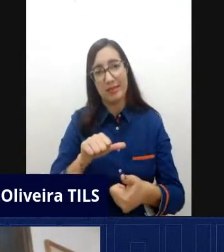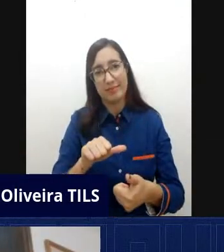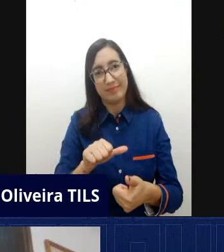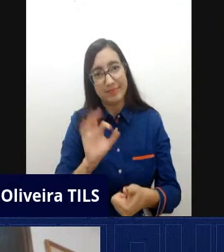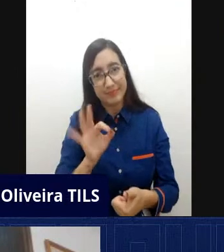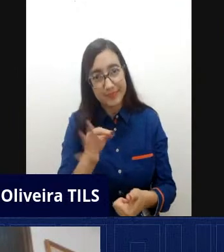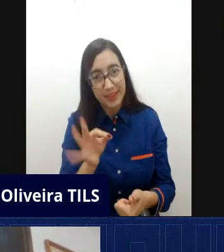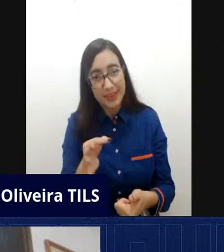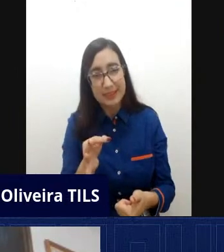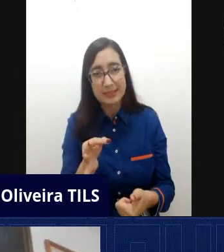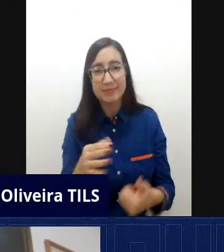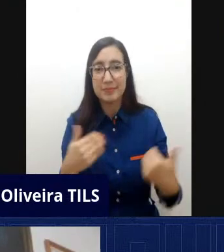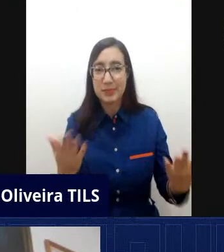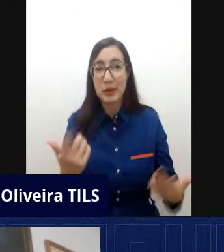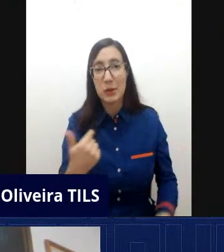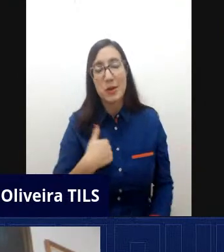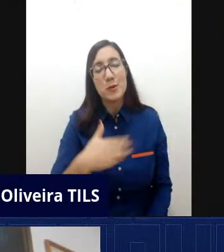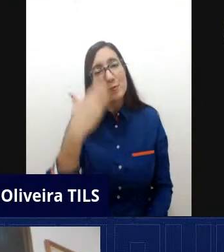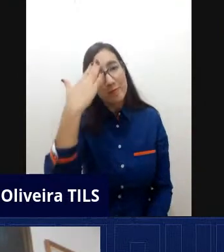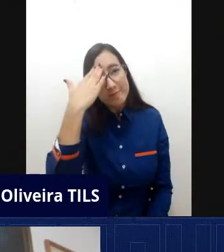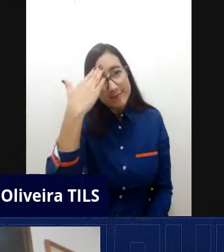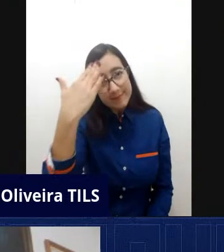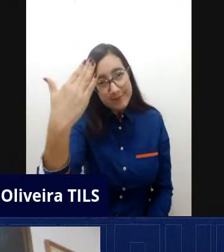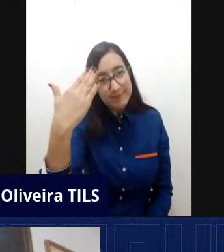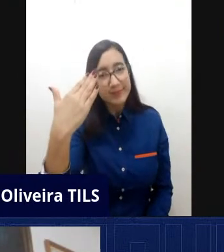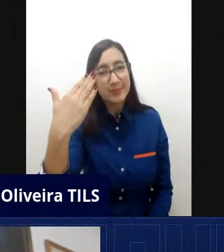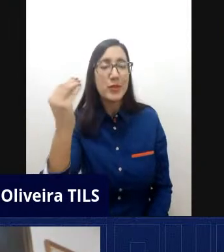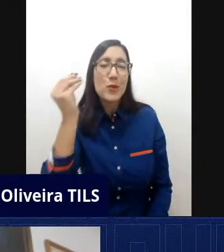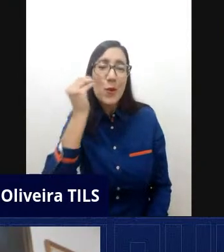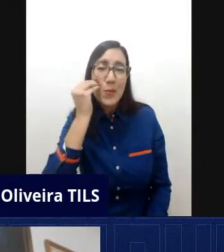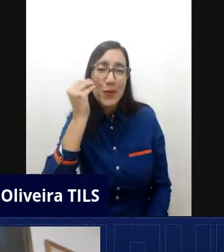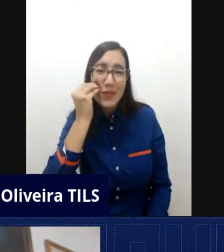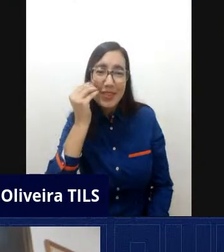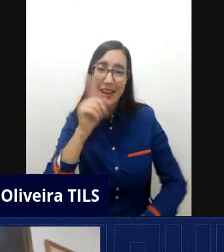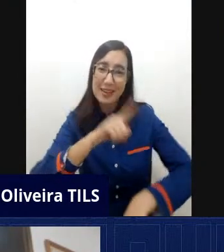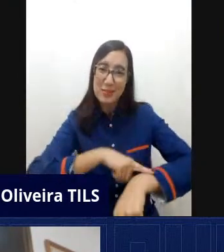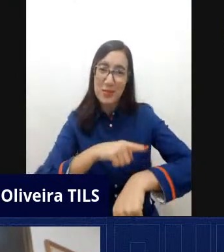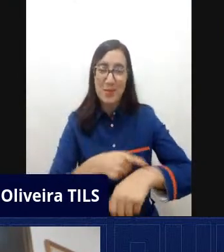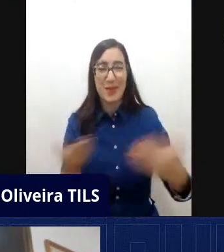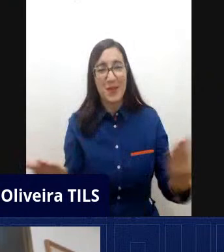Então, agradecer aí a oportunidade da Rural Live, vou passar também